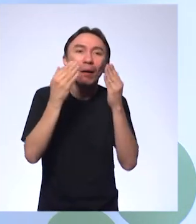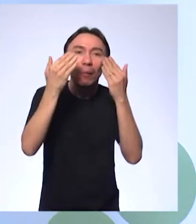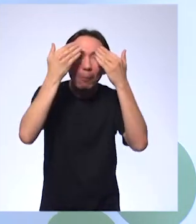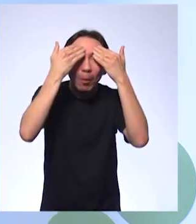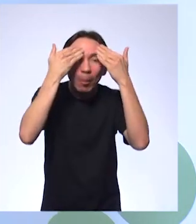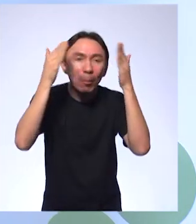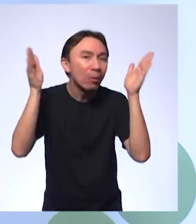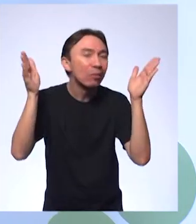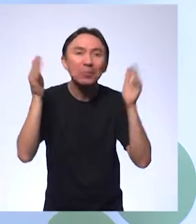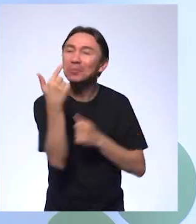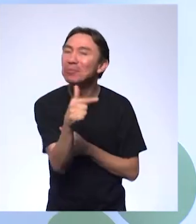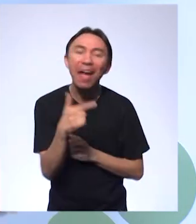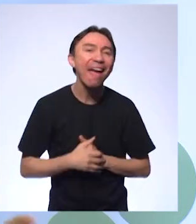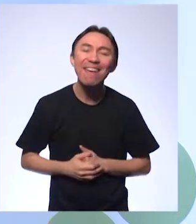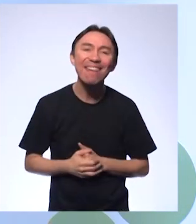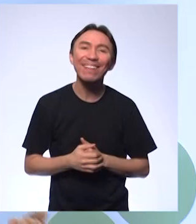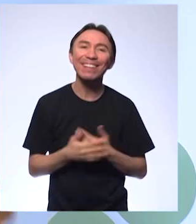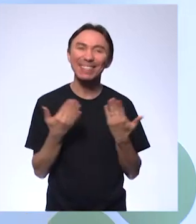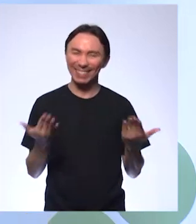abordou um pouco isso no